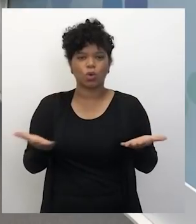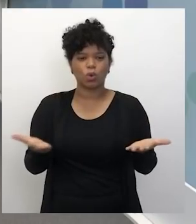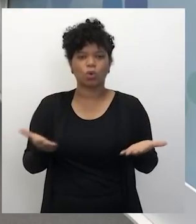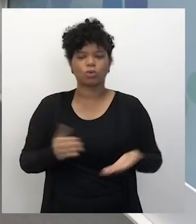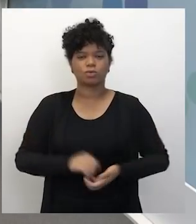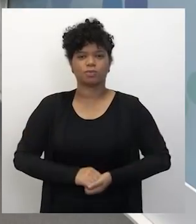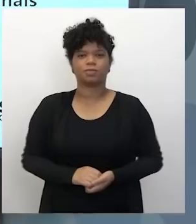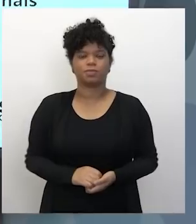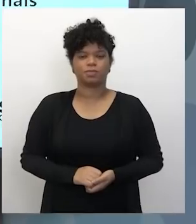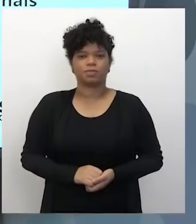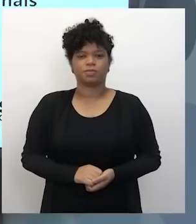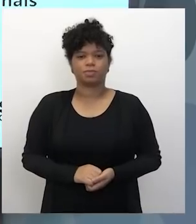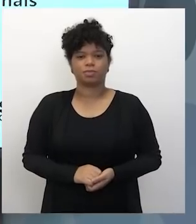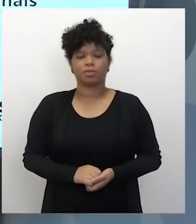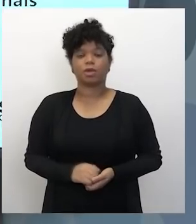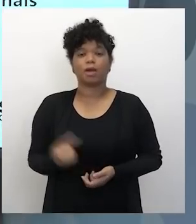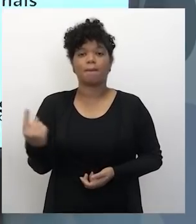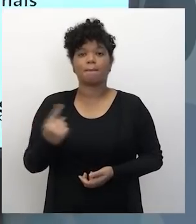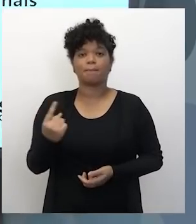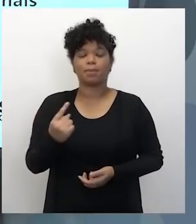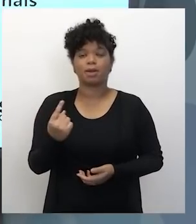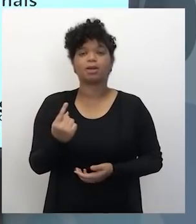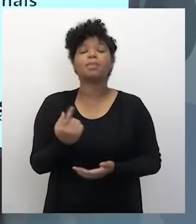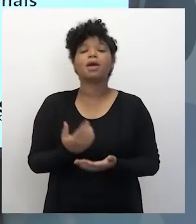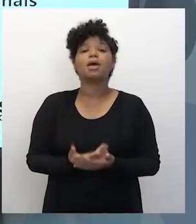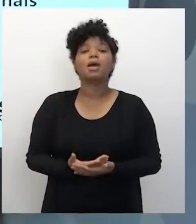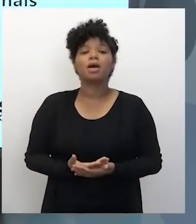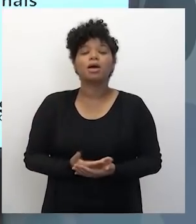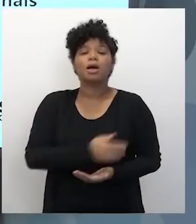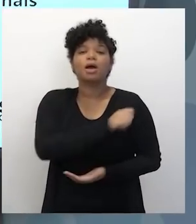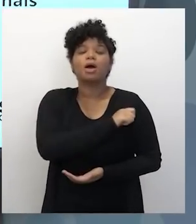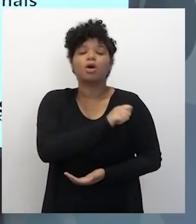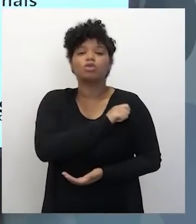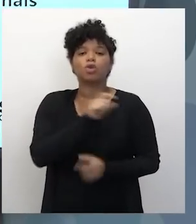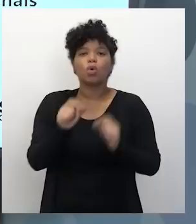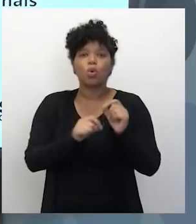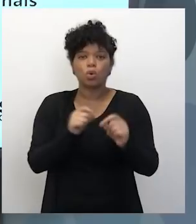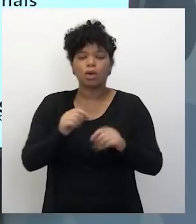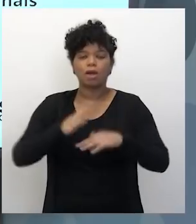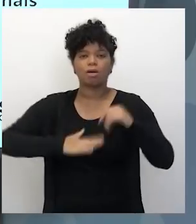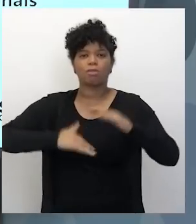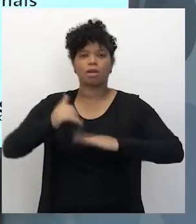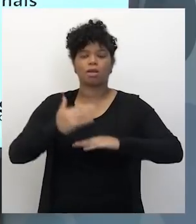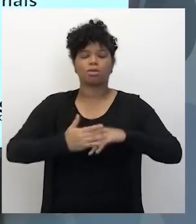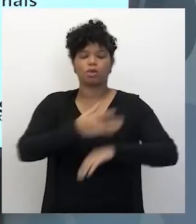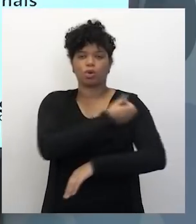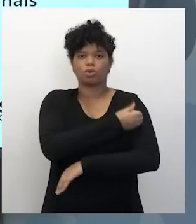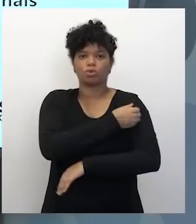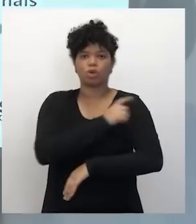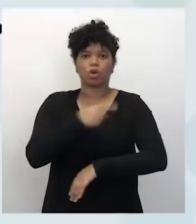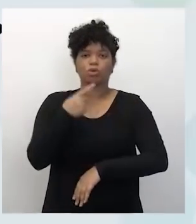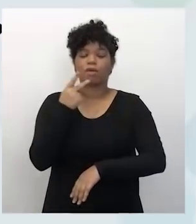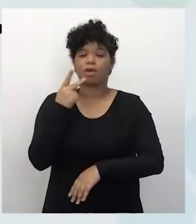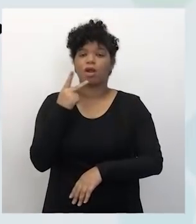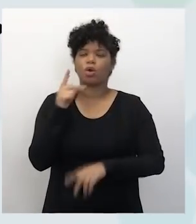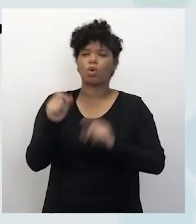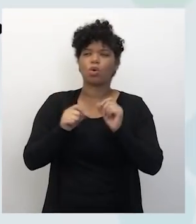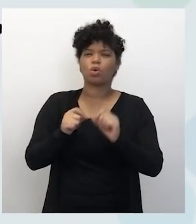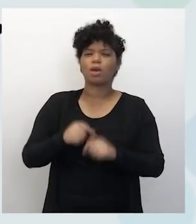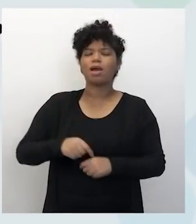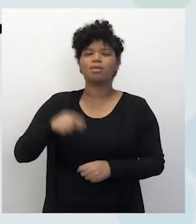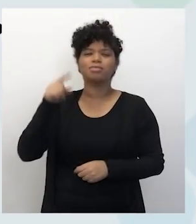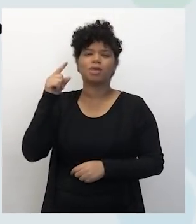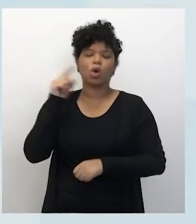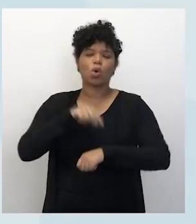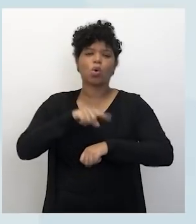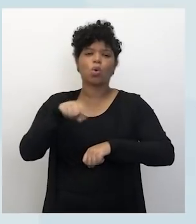hoje. Bom, nossa primeira aula com uma habilidade do sexto ano. Hoje nós vamos falar sobre o tempo. Então, eu vou pedir para a